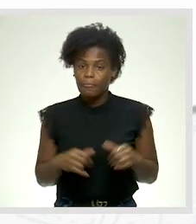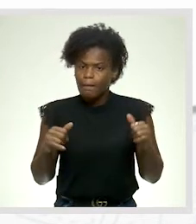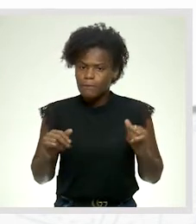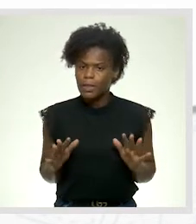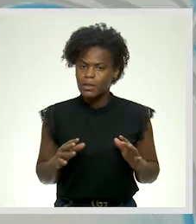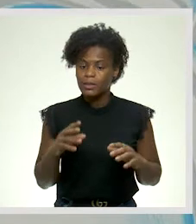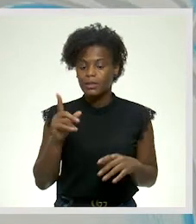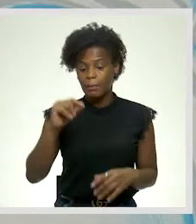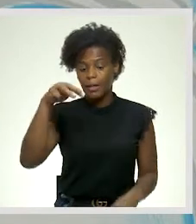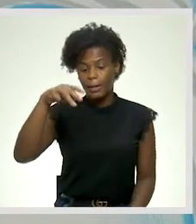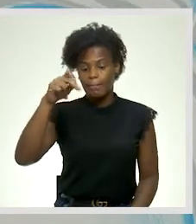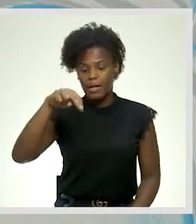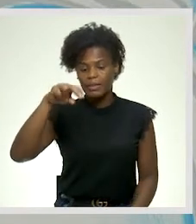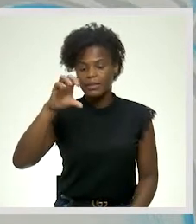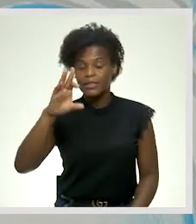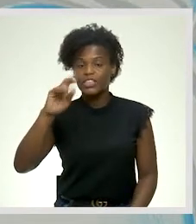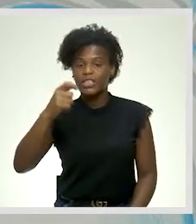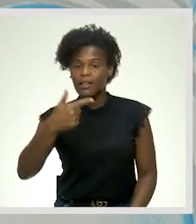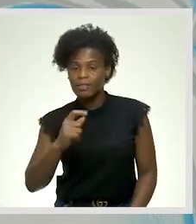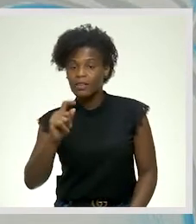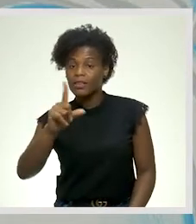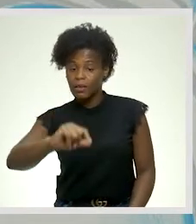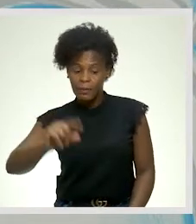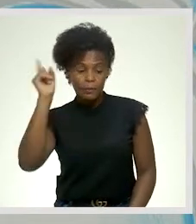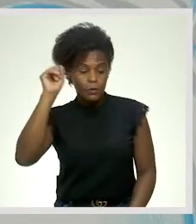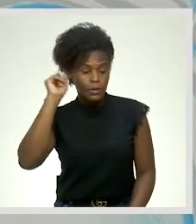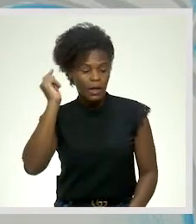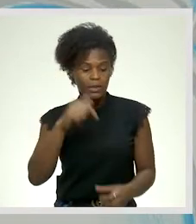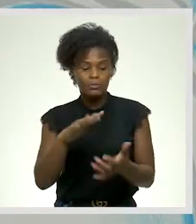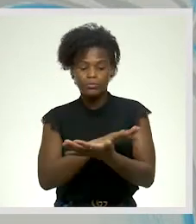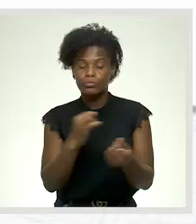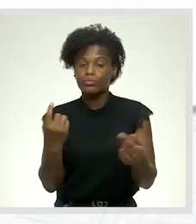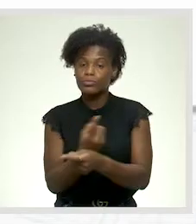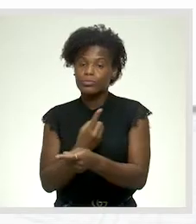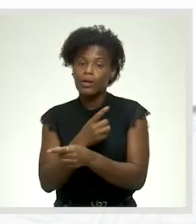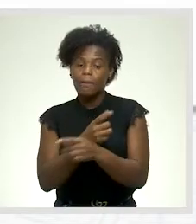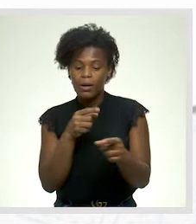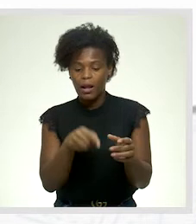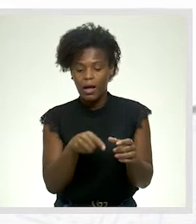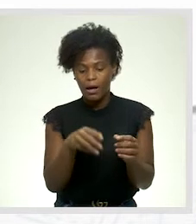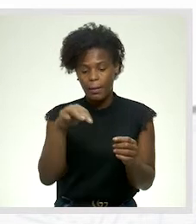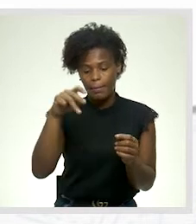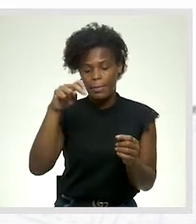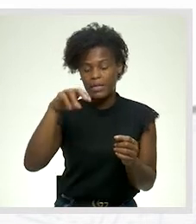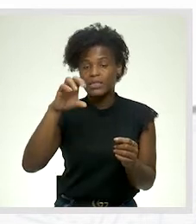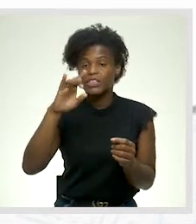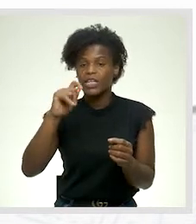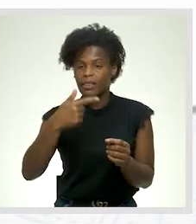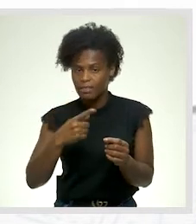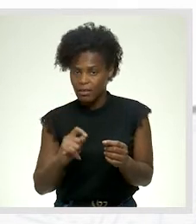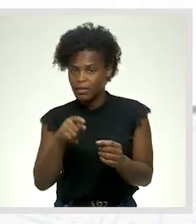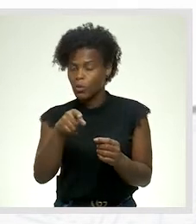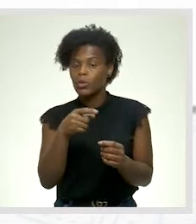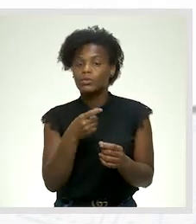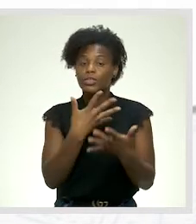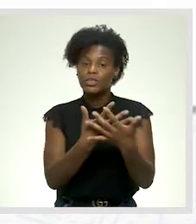Manchete também é um elemento muito importante de uma notícia. Por quê? É nas manchetes onde você vai destacar